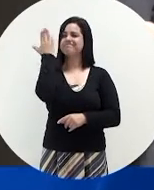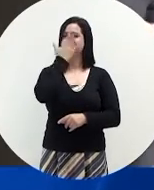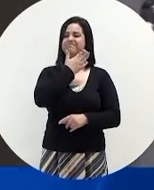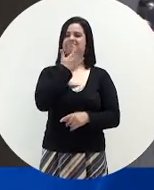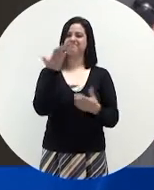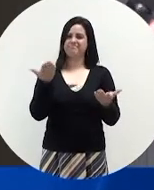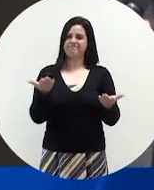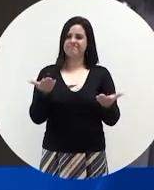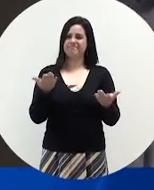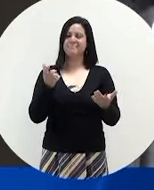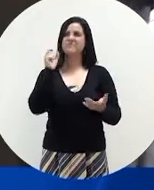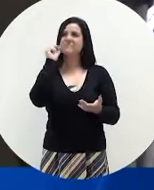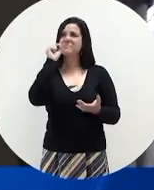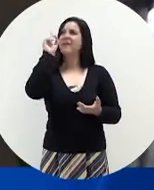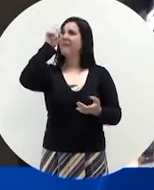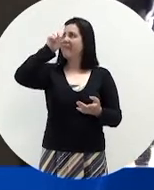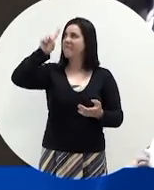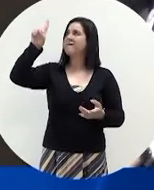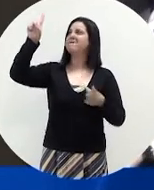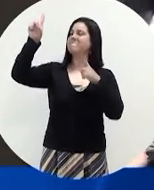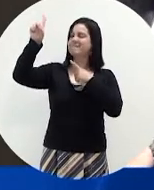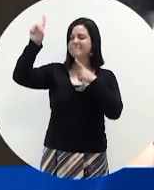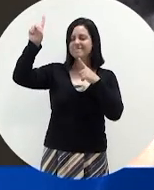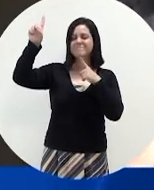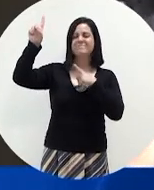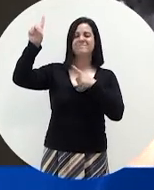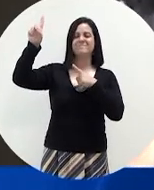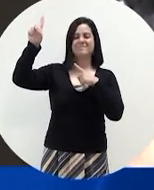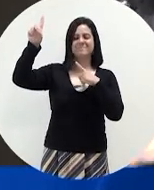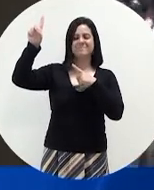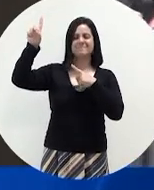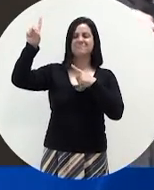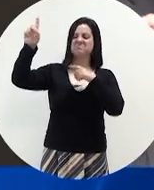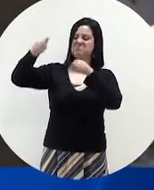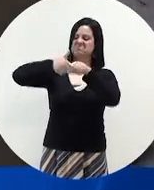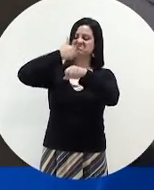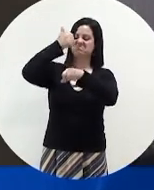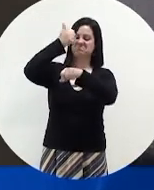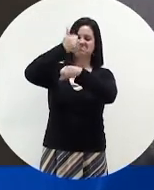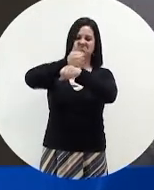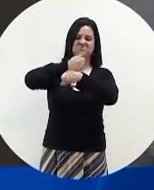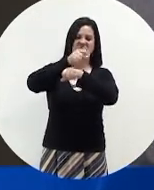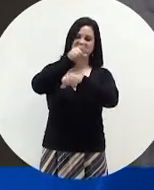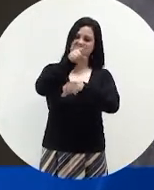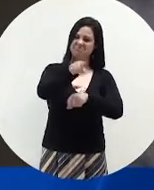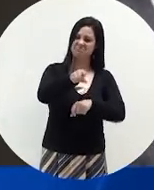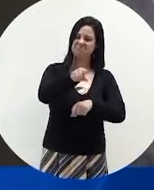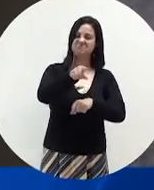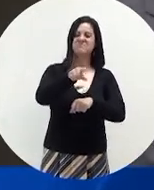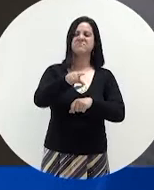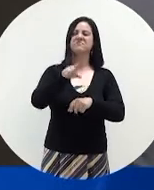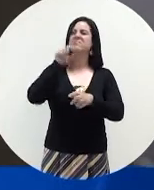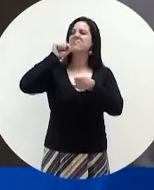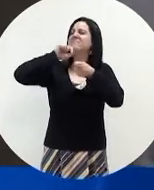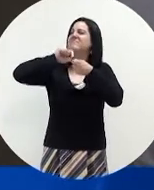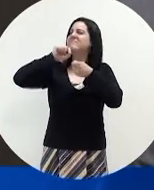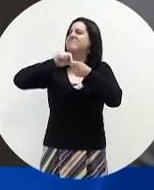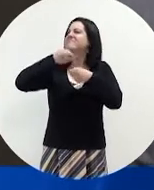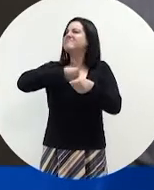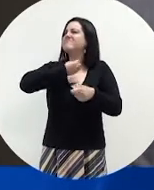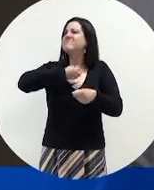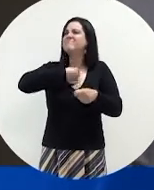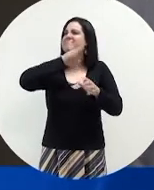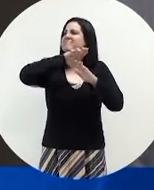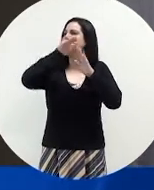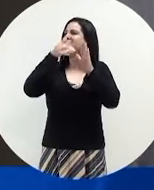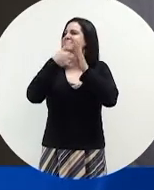é a afirmação do Velho Testamento, do Novo Testamento. E lá dentro do seu coração tem uma afirmação que você não